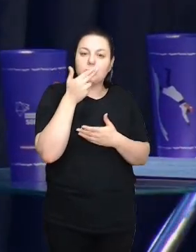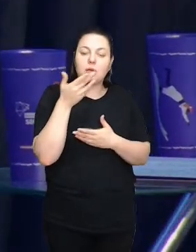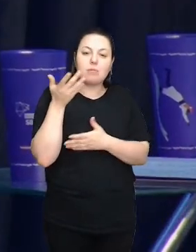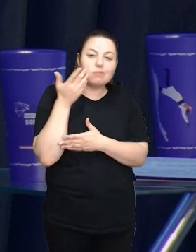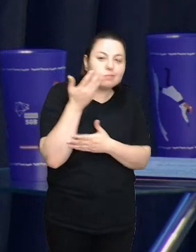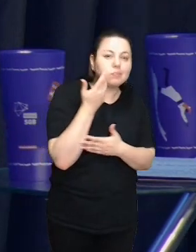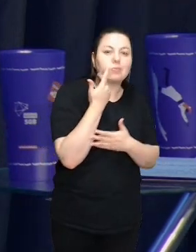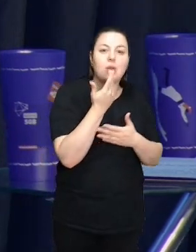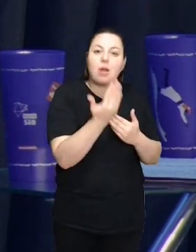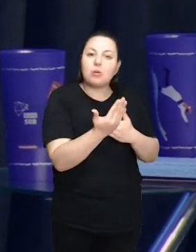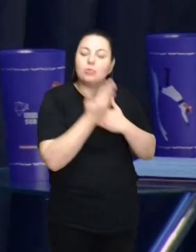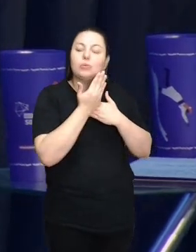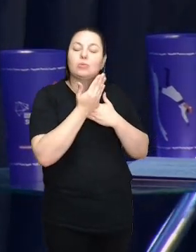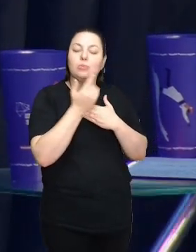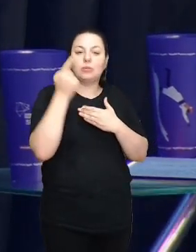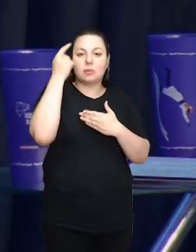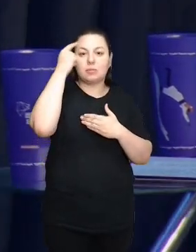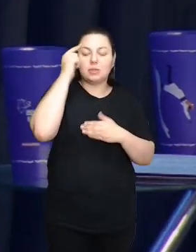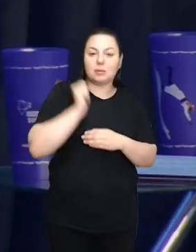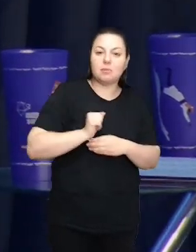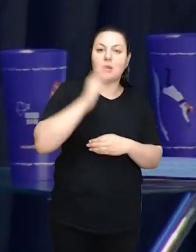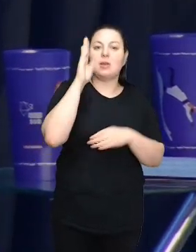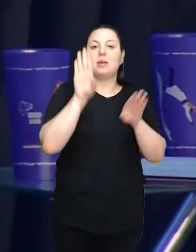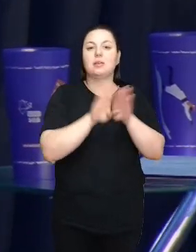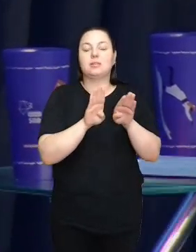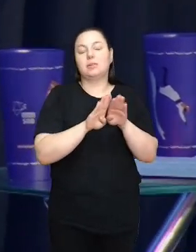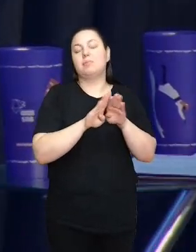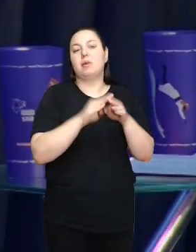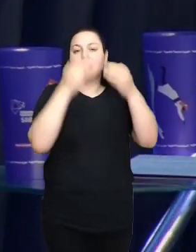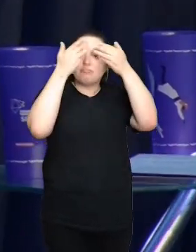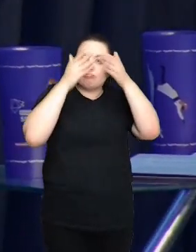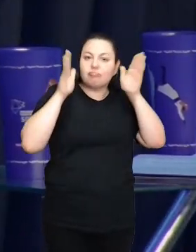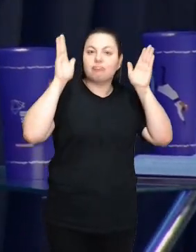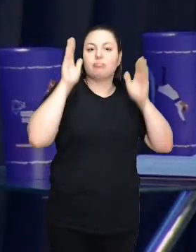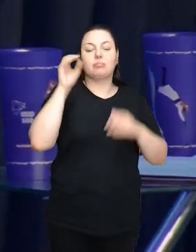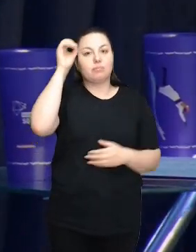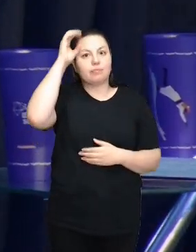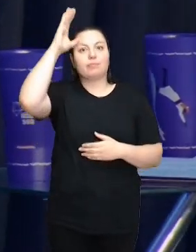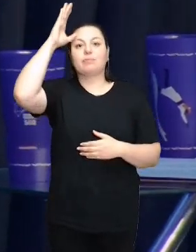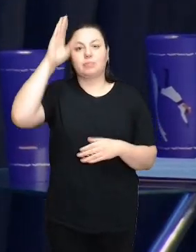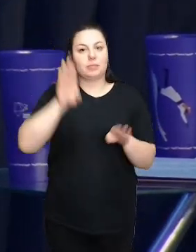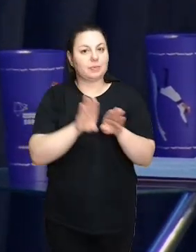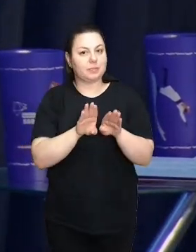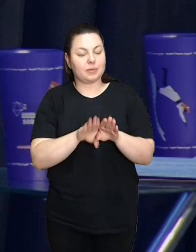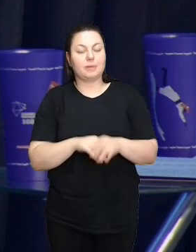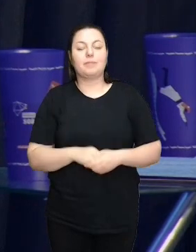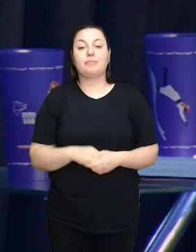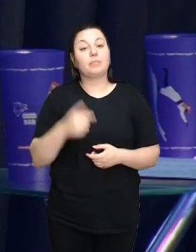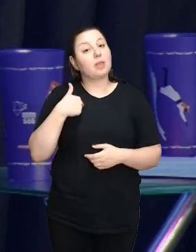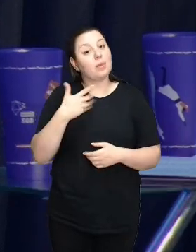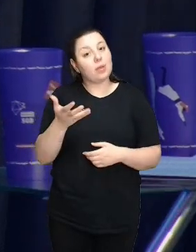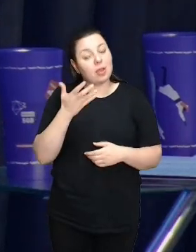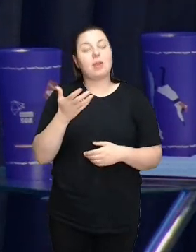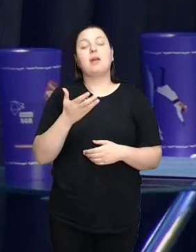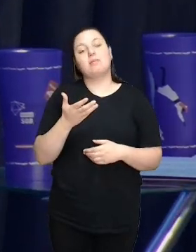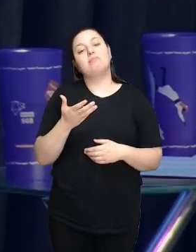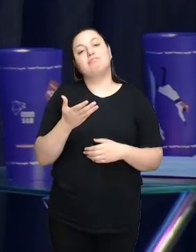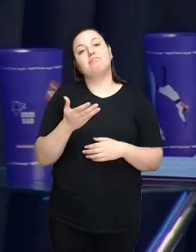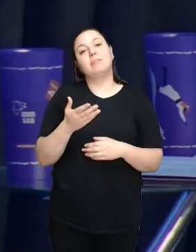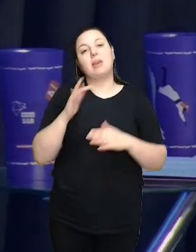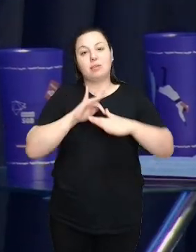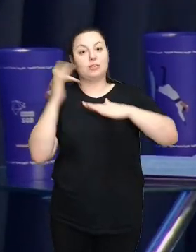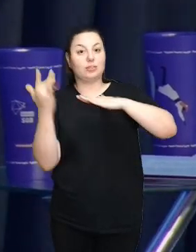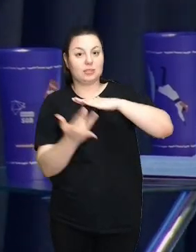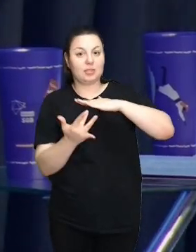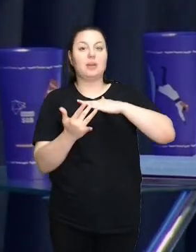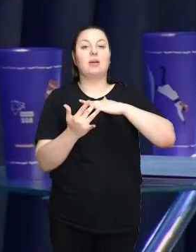pensamento maior, um conhecimento mais amplo, né? Gostaria de deixar aqui as redes sociais da Mature à disposição de todos. O Instagram da